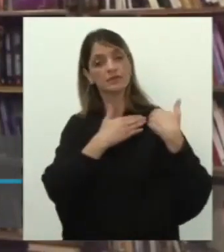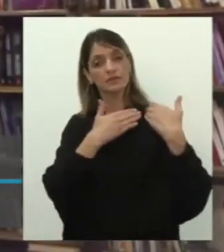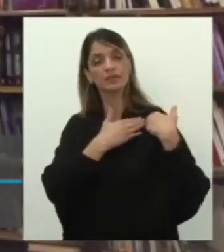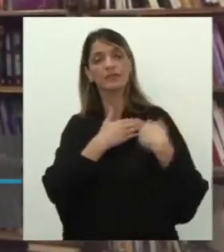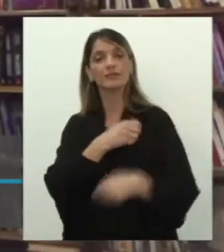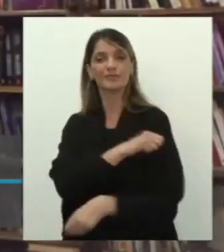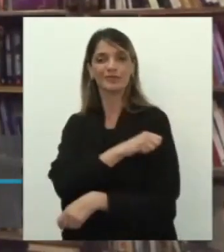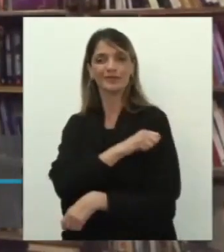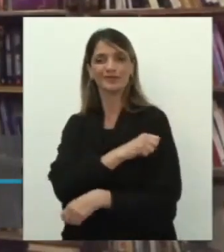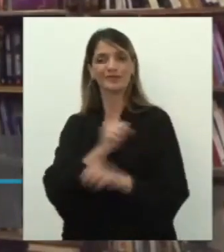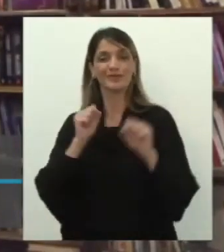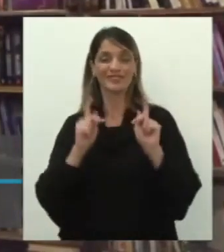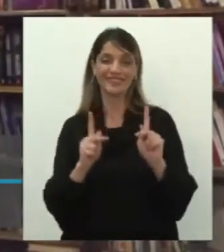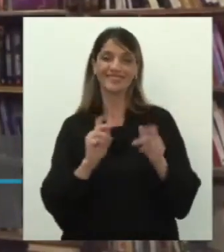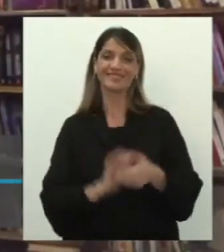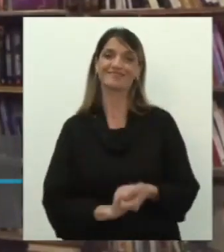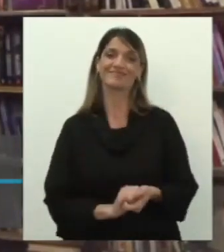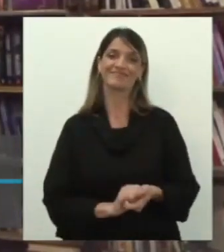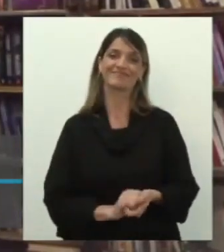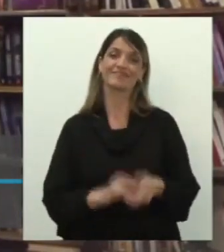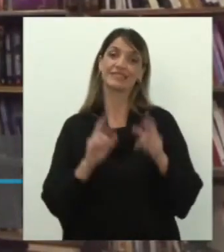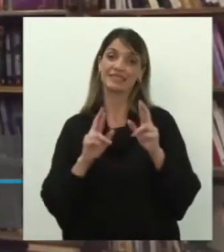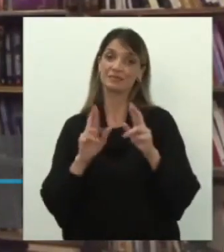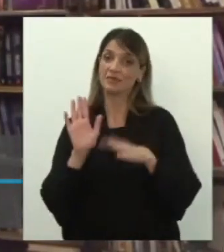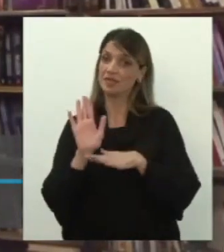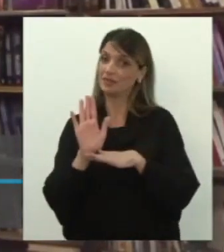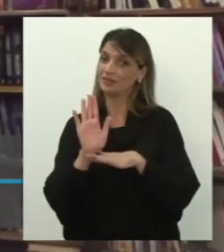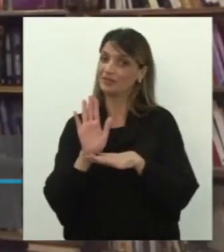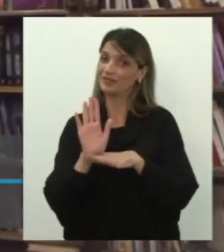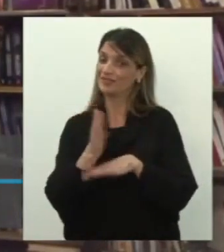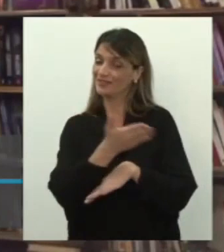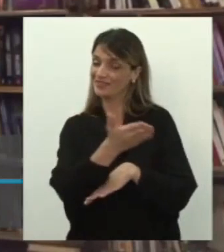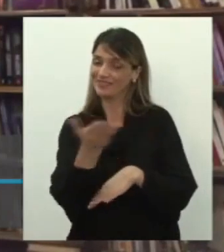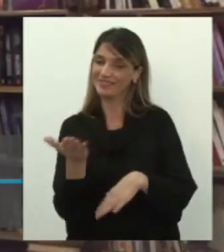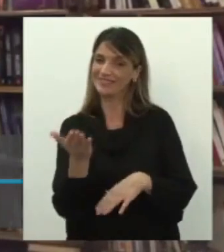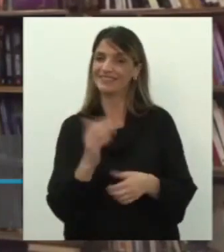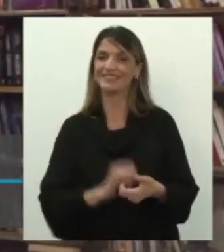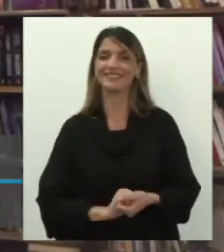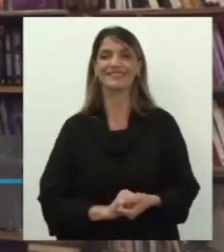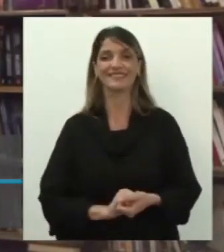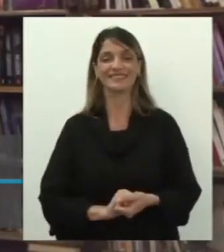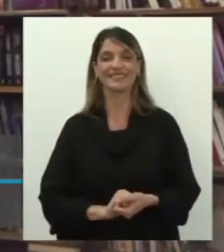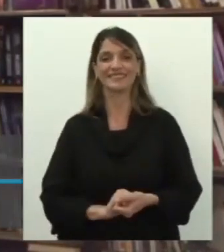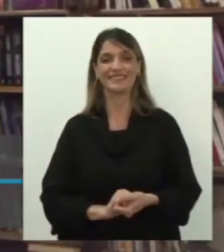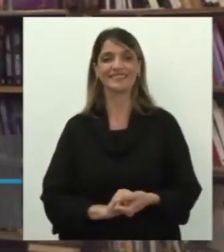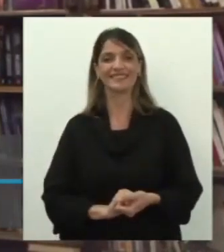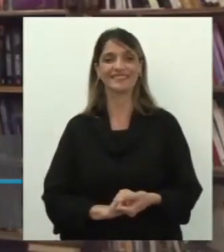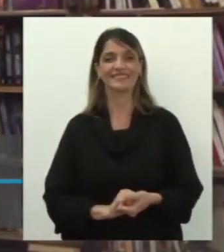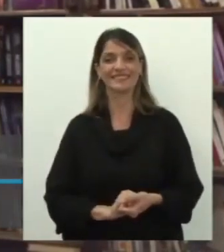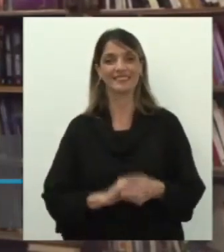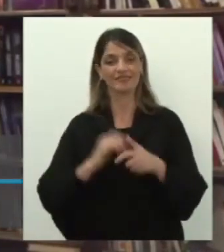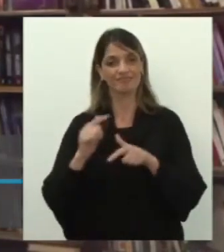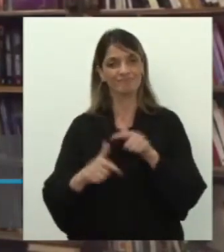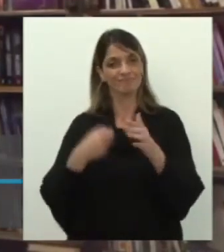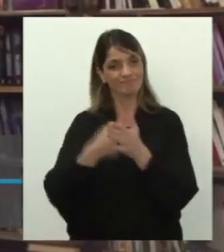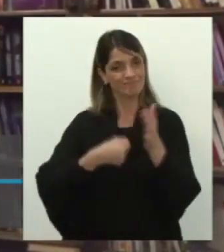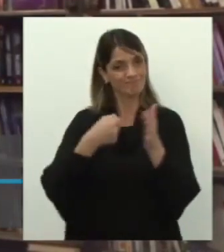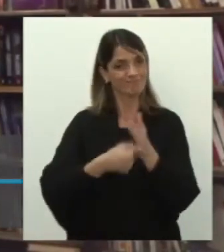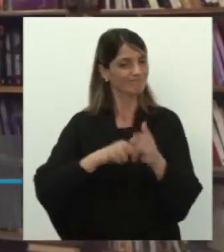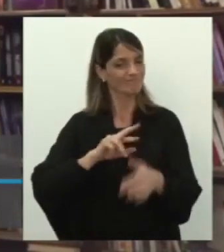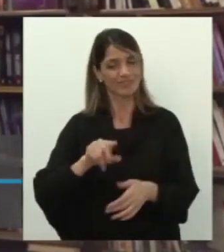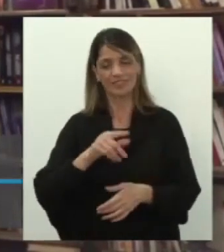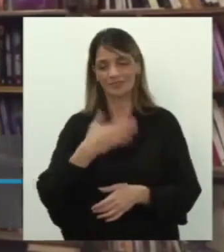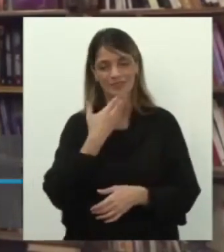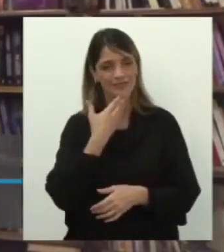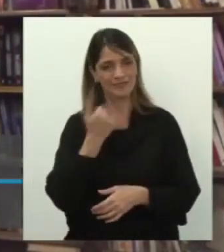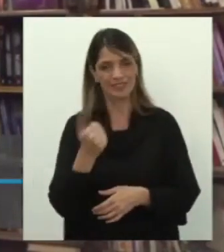responsáveis, ok? Espero poder ter ajudado e força para todos nós, porque realmente não é fácil. A gente